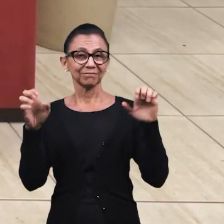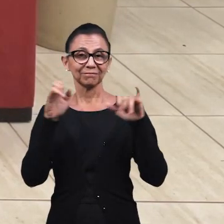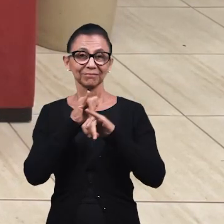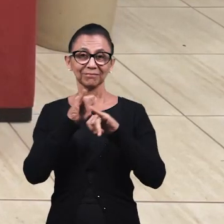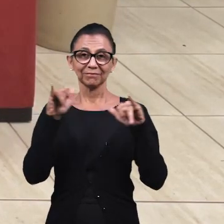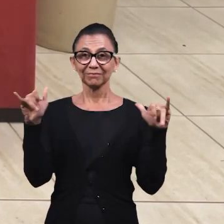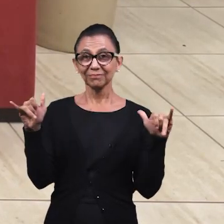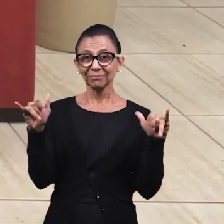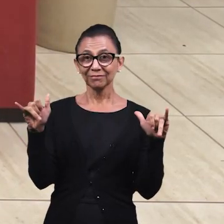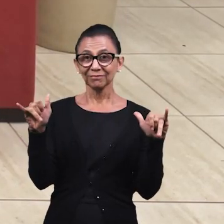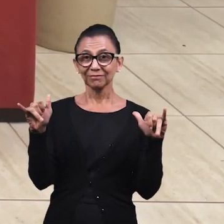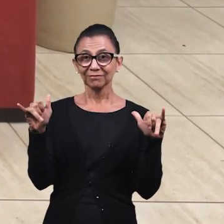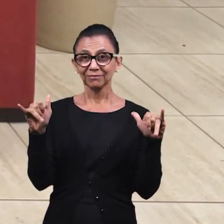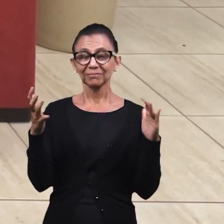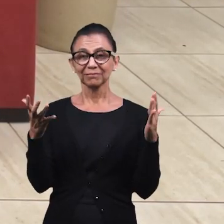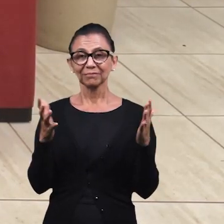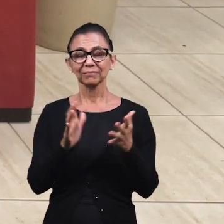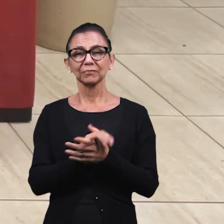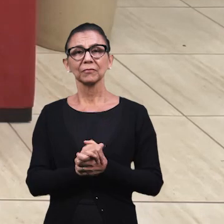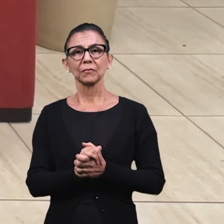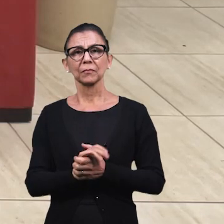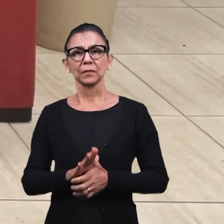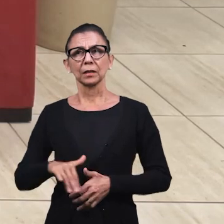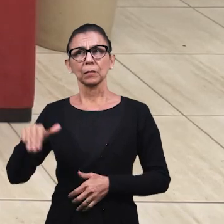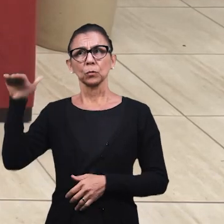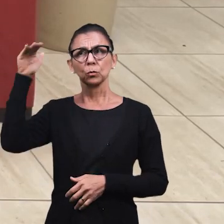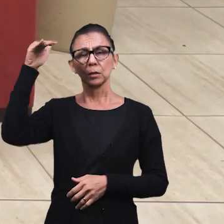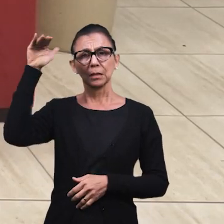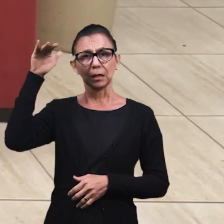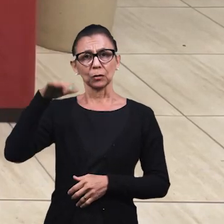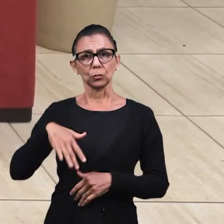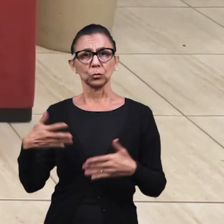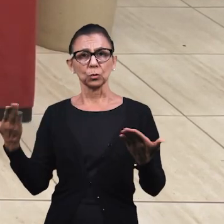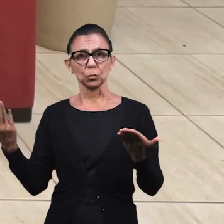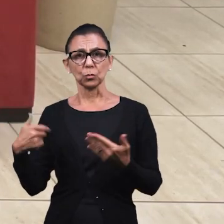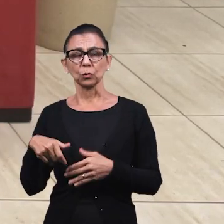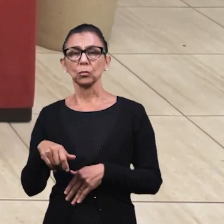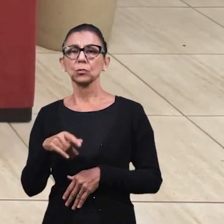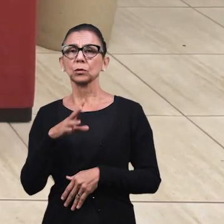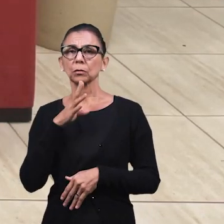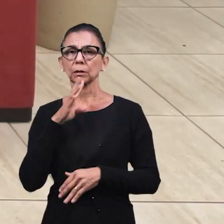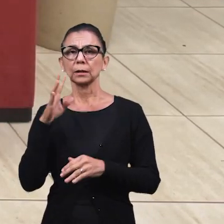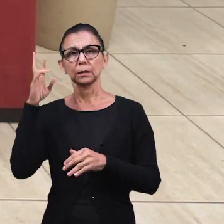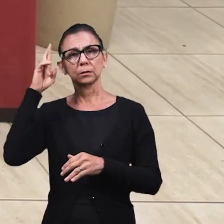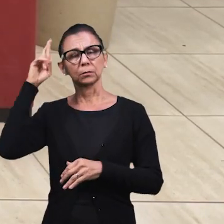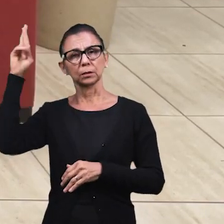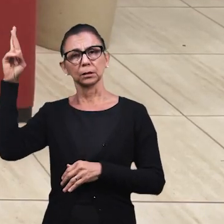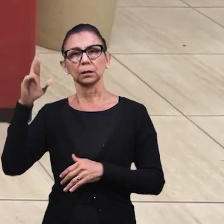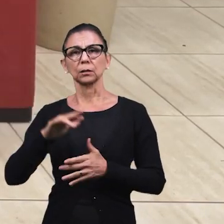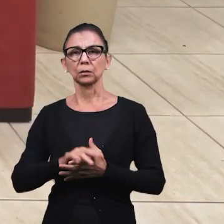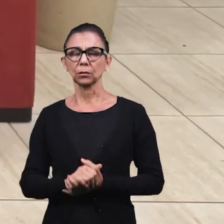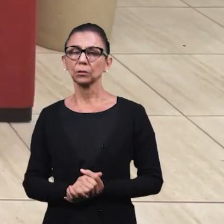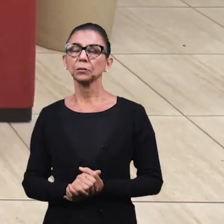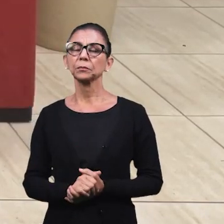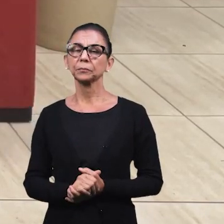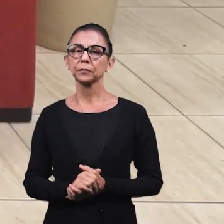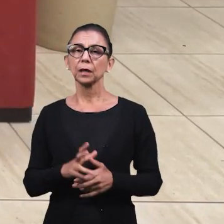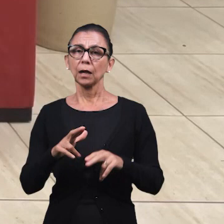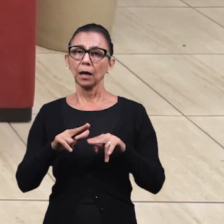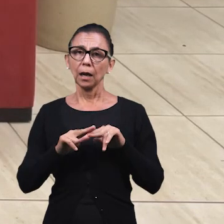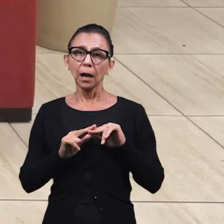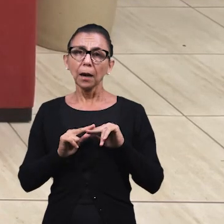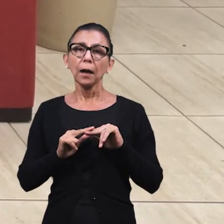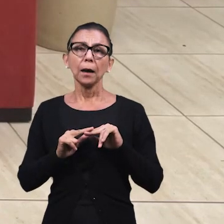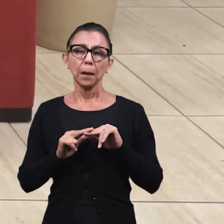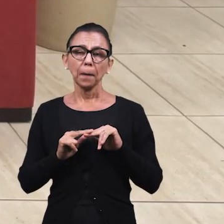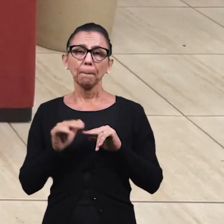anunciado o Senhor Jesus. Muitos adultos têm chegado à presença do Senhor por intermédio delas. É verdade. Nós temos a certeza que